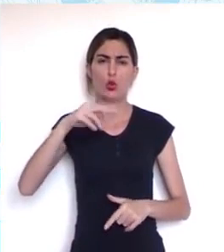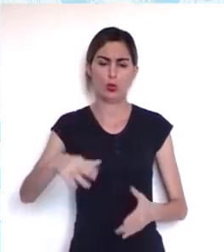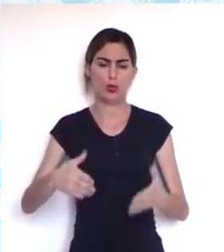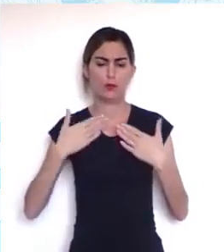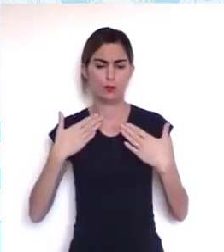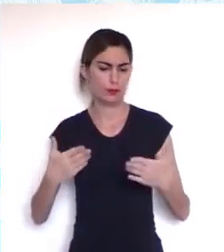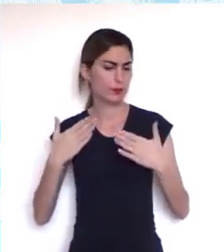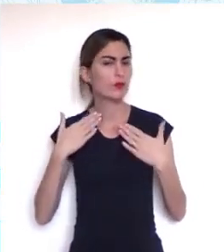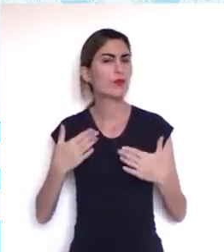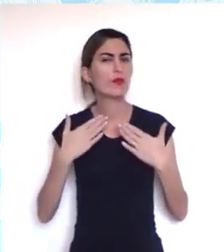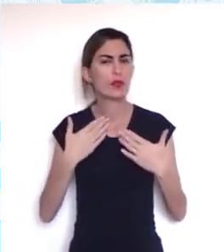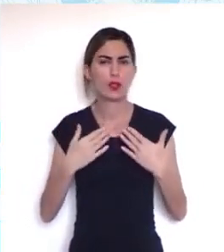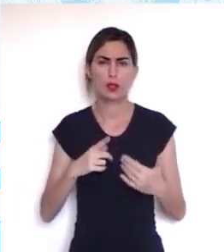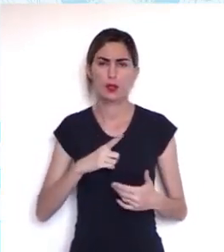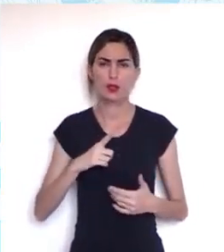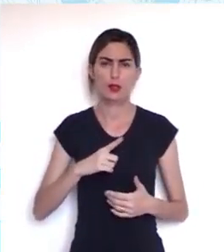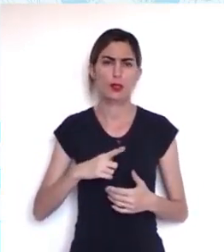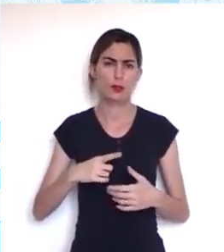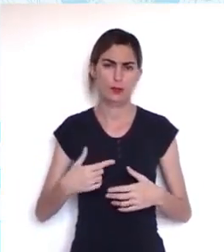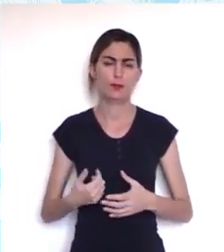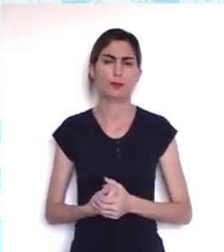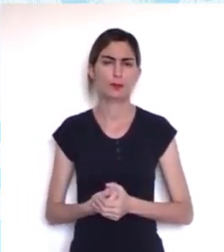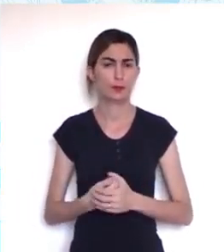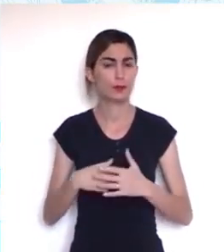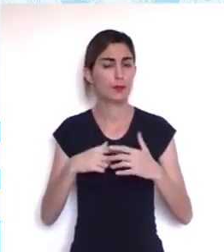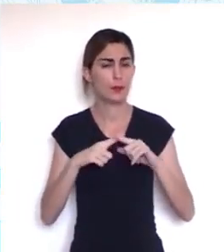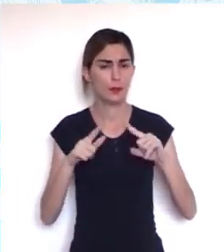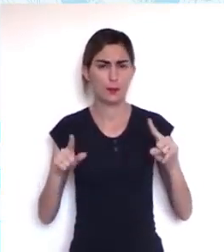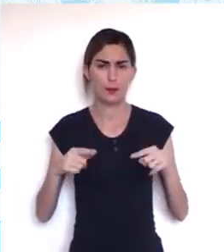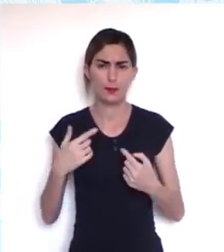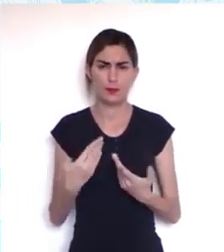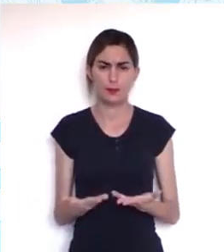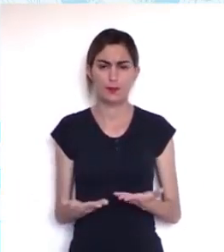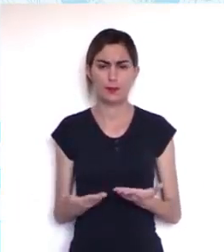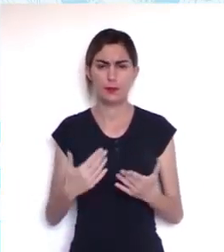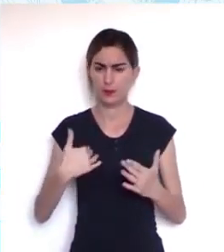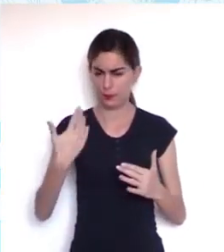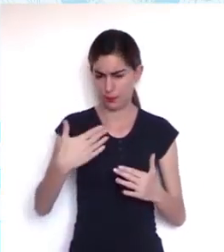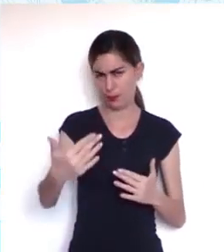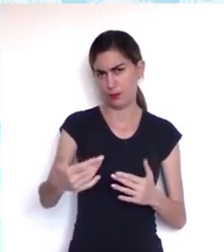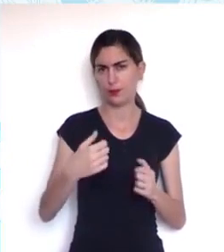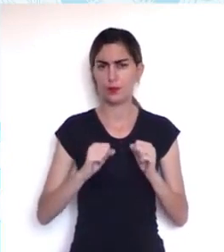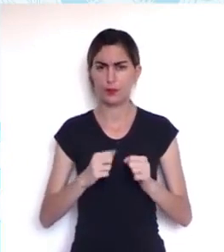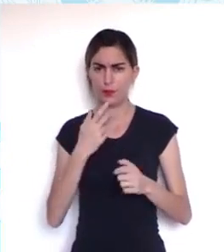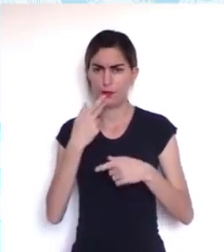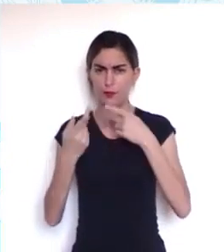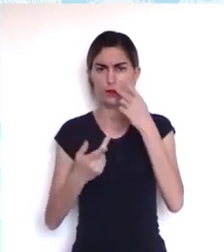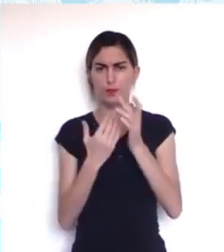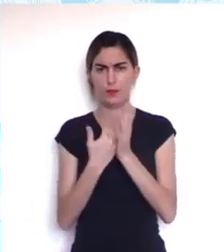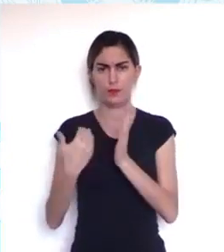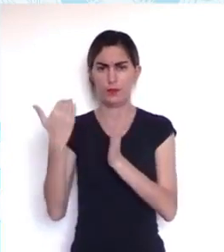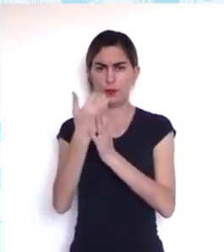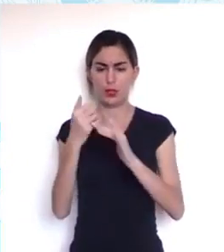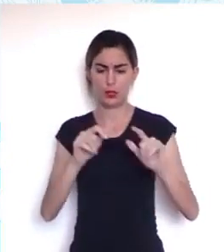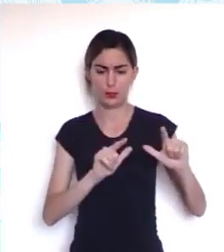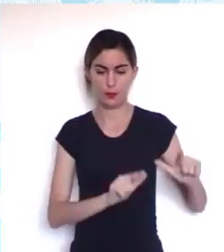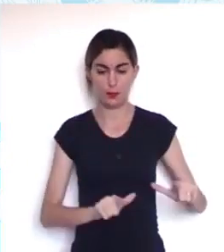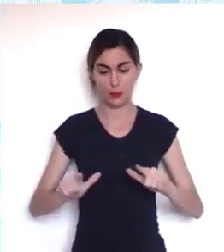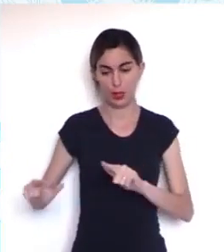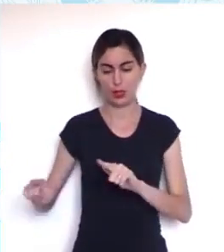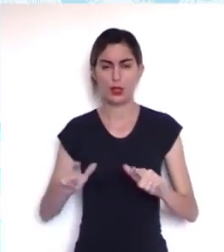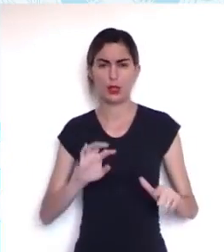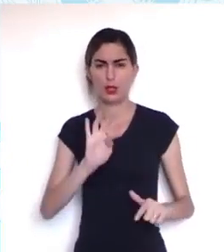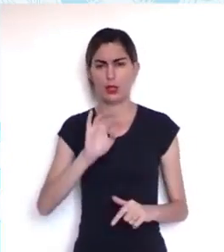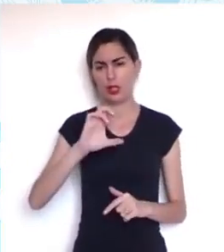devido ao calor que se tem do manto. Mas aí, mais na frente, eu posso falar um pouquinho mais sobre essas